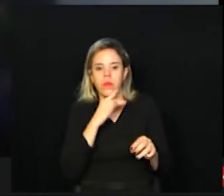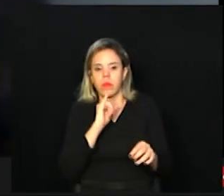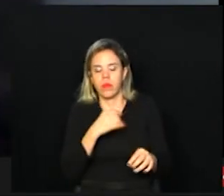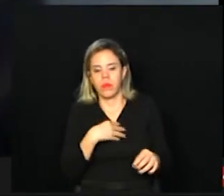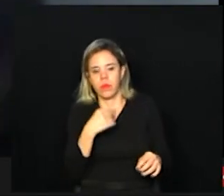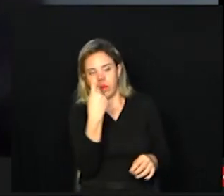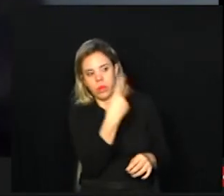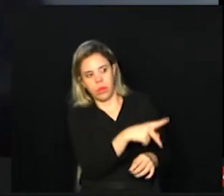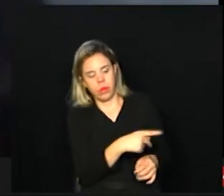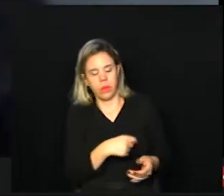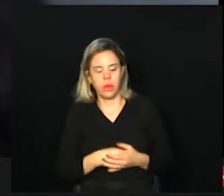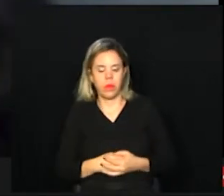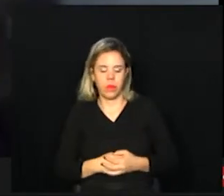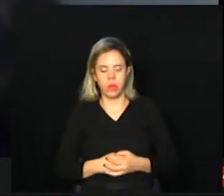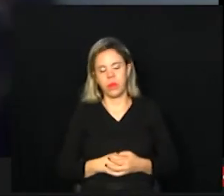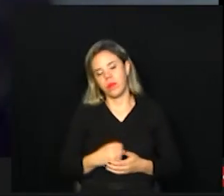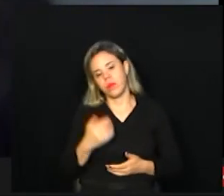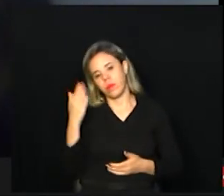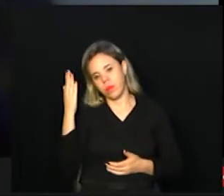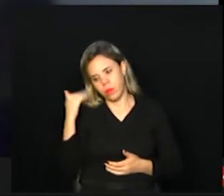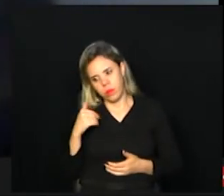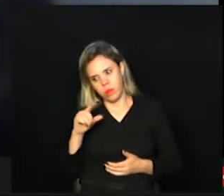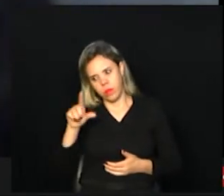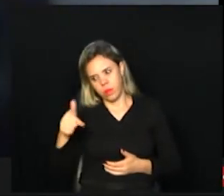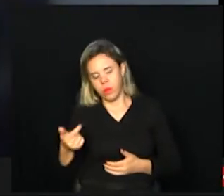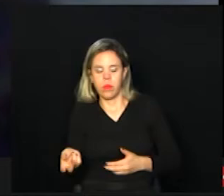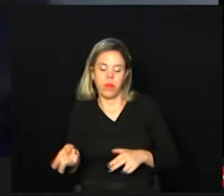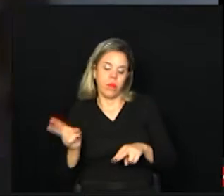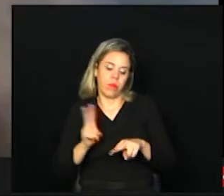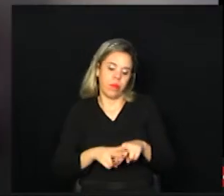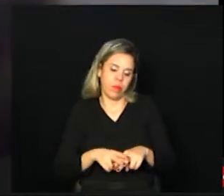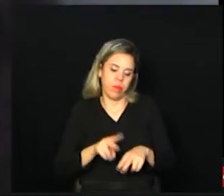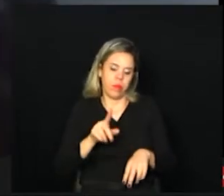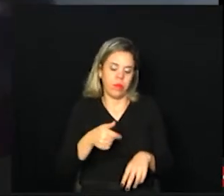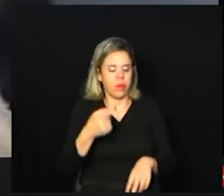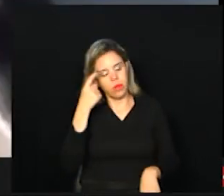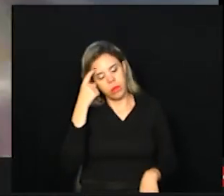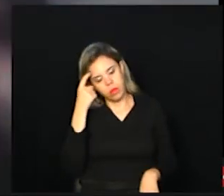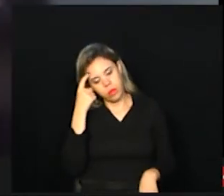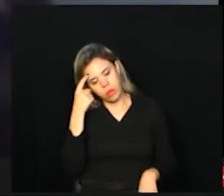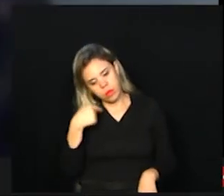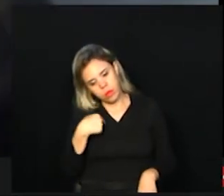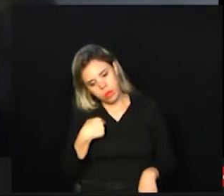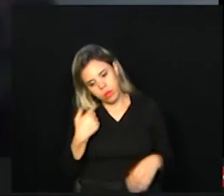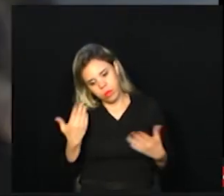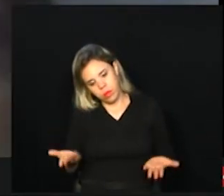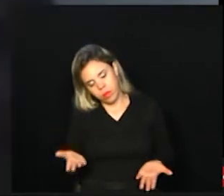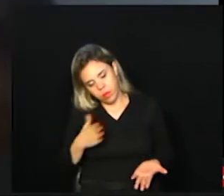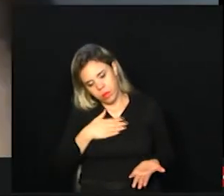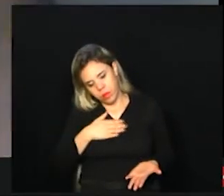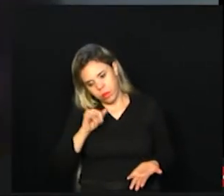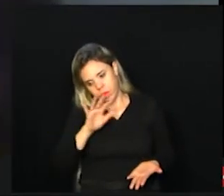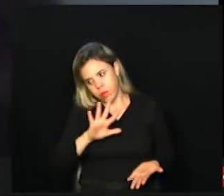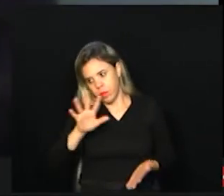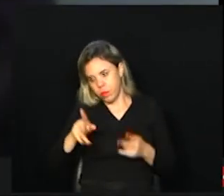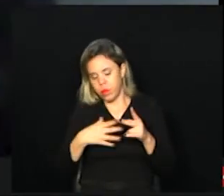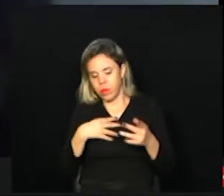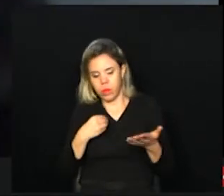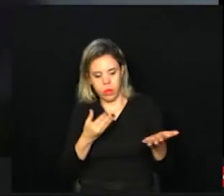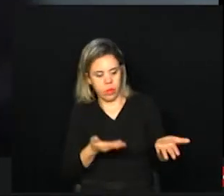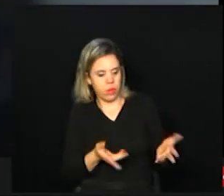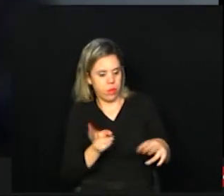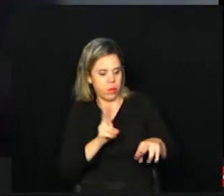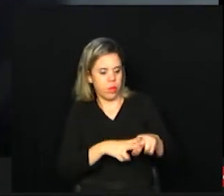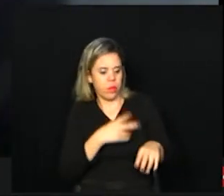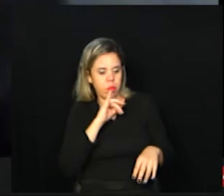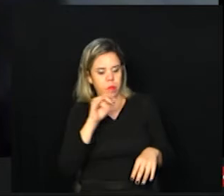dela. Ela sabe que ele vai ser recluso. E aí ela vai pensando, poxa, como é que vai ficar a minha imagem diante dos meus filhos que eu coloquei o